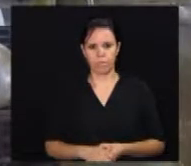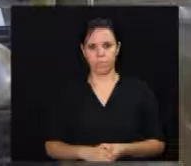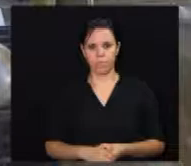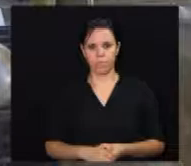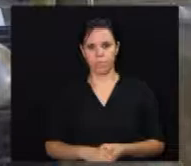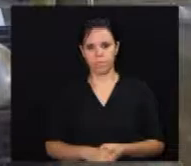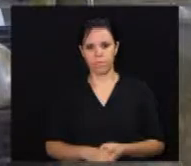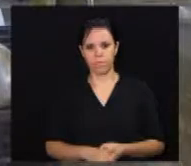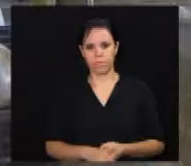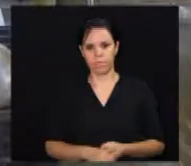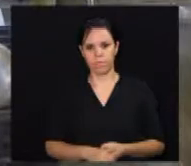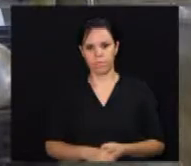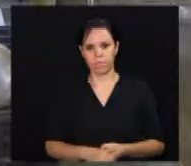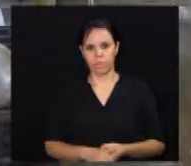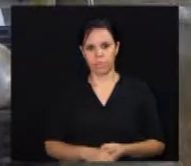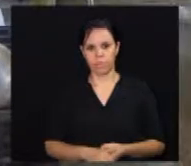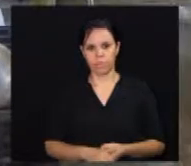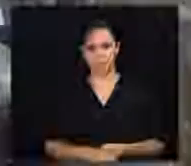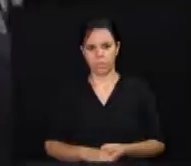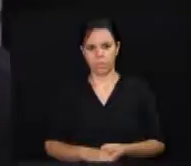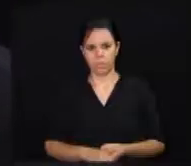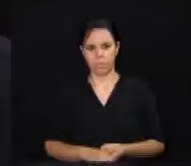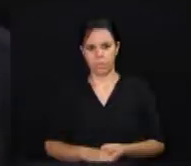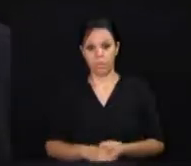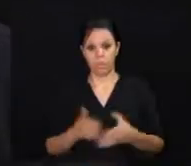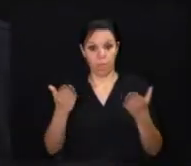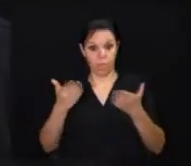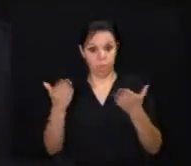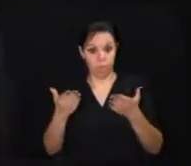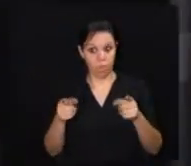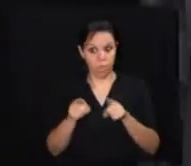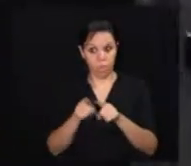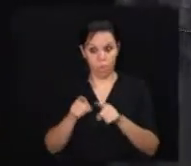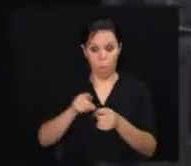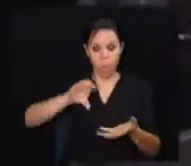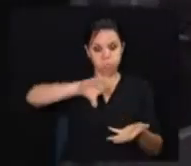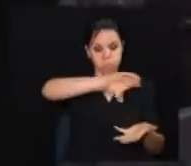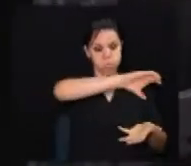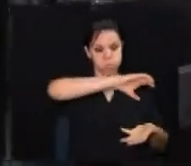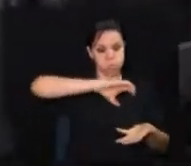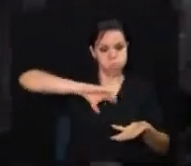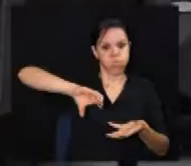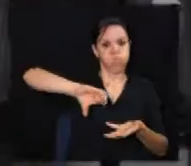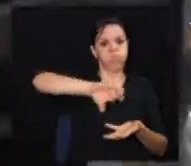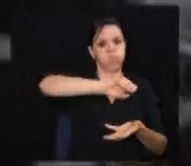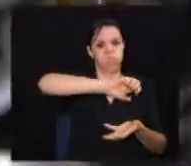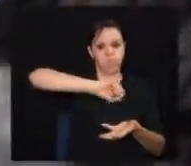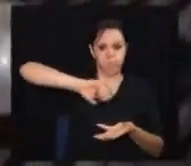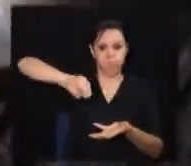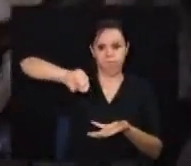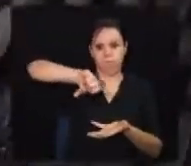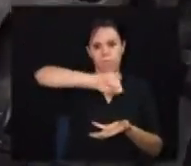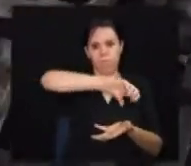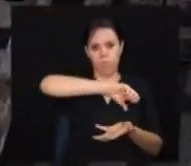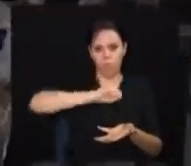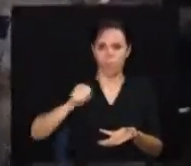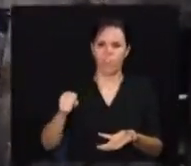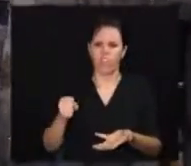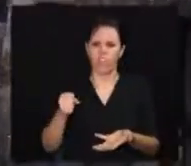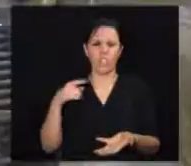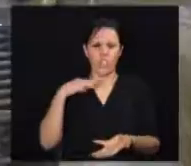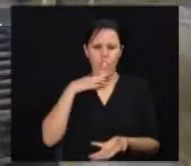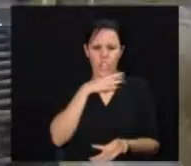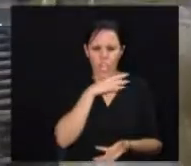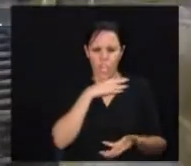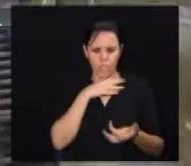Aqui na nossa cestinha. Agora a gente vai partir para o molho, então. Panela quente, frigideira quente no